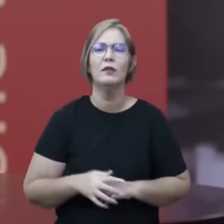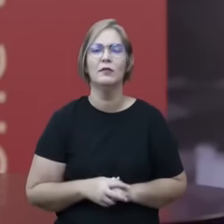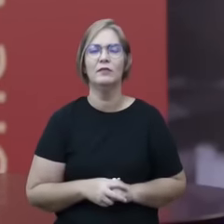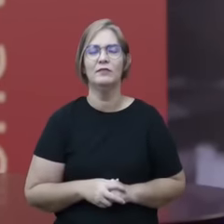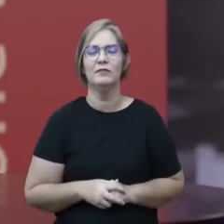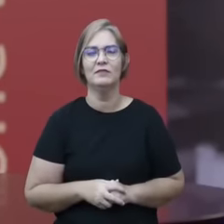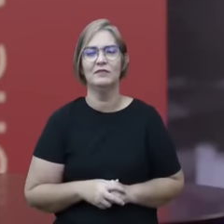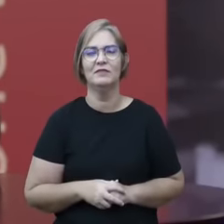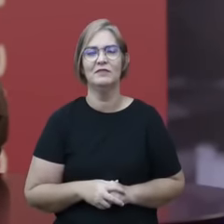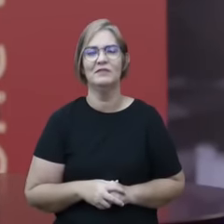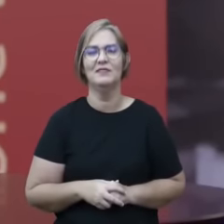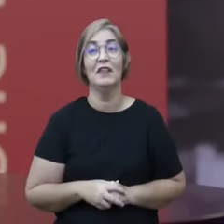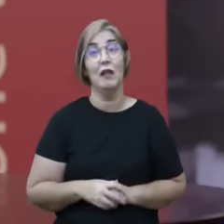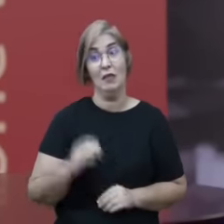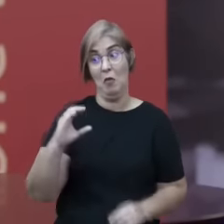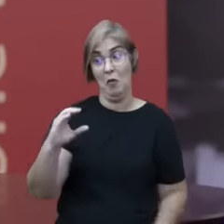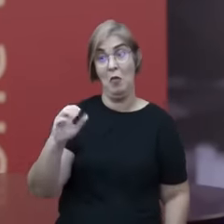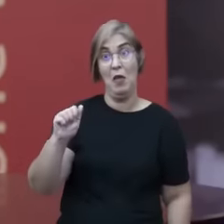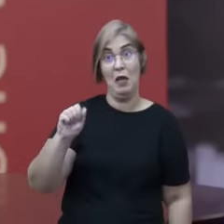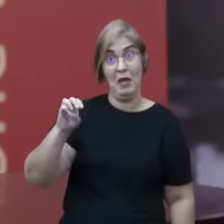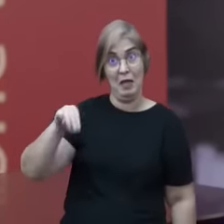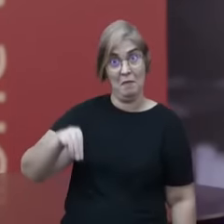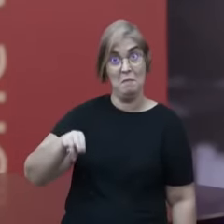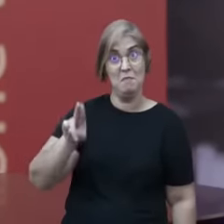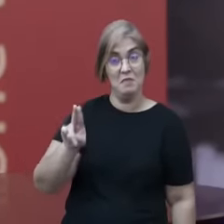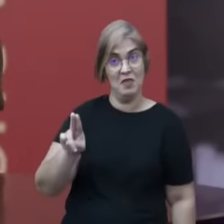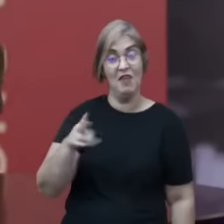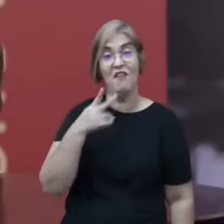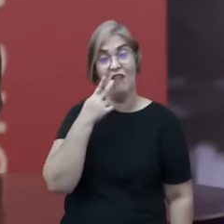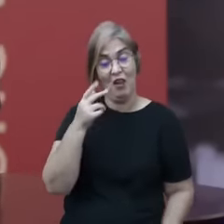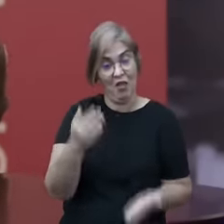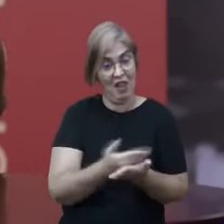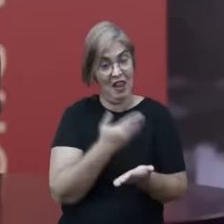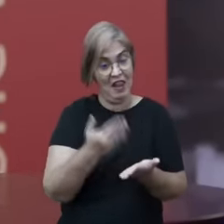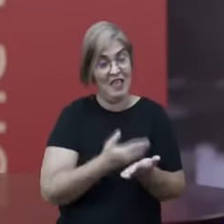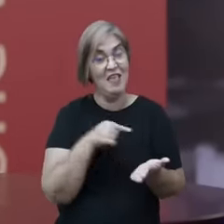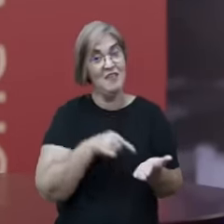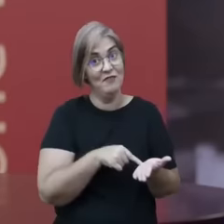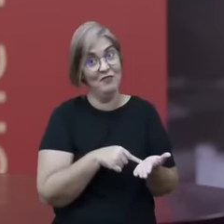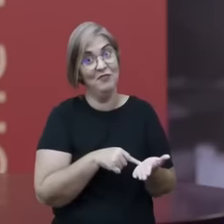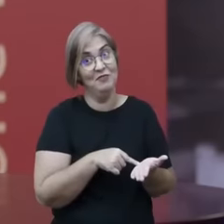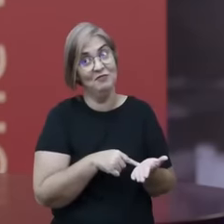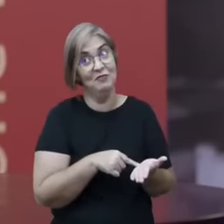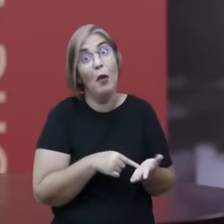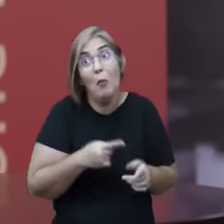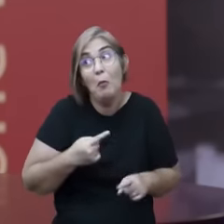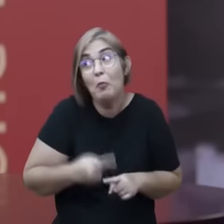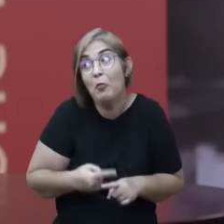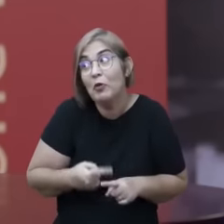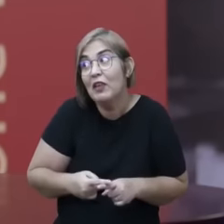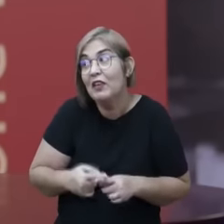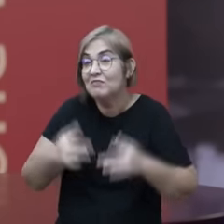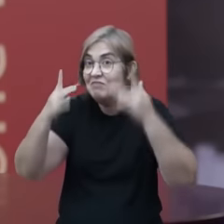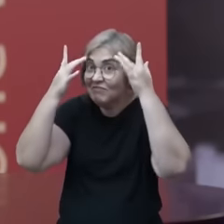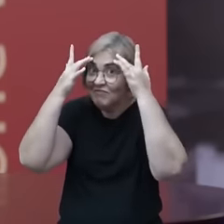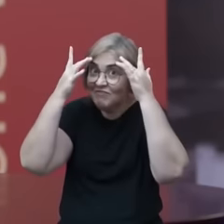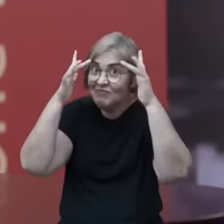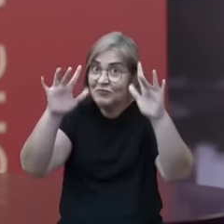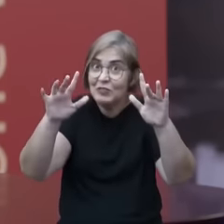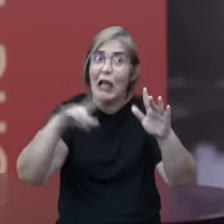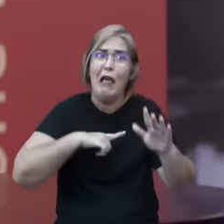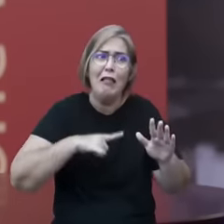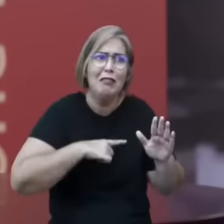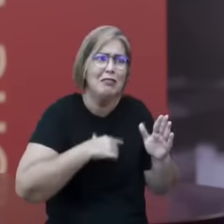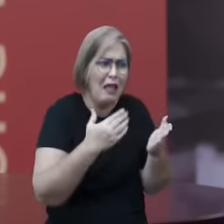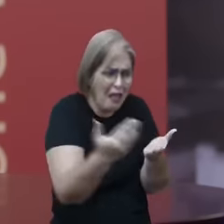Bem, o Caminho escreveu o livro, o o midicífo todo para dizer isto, né? Por eu diria, bom, por causa de todas essas razões, toda